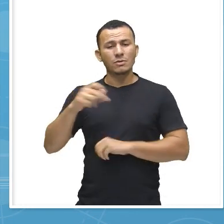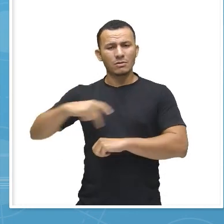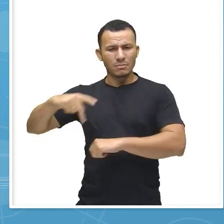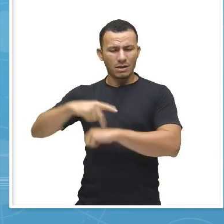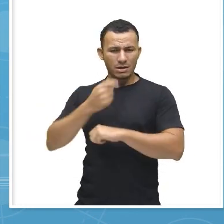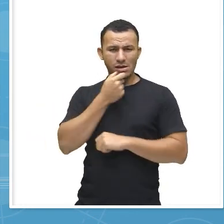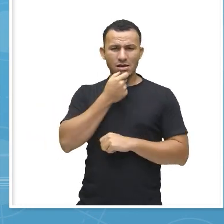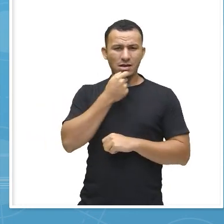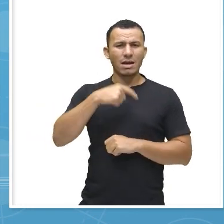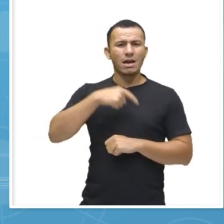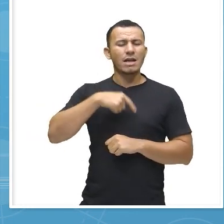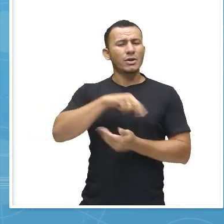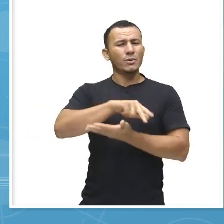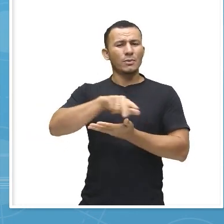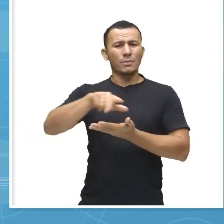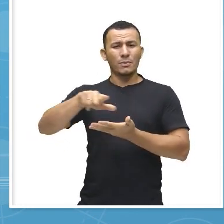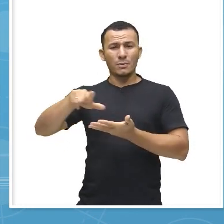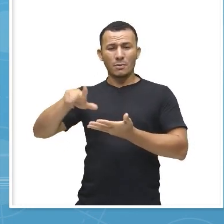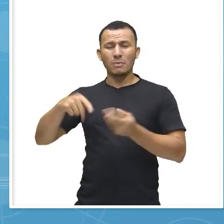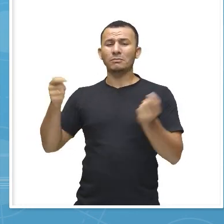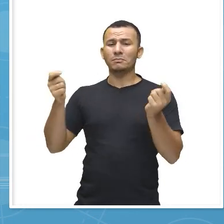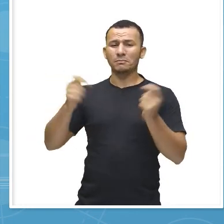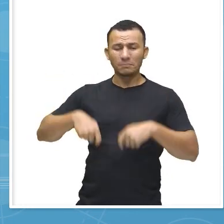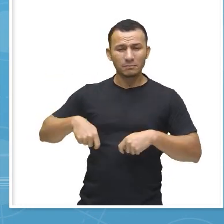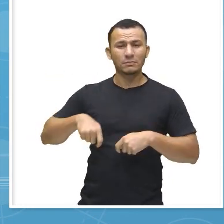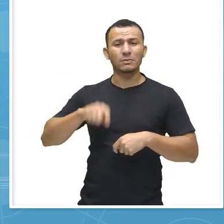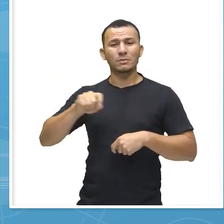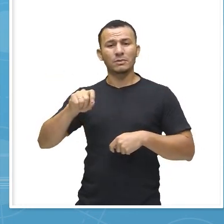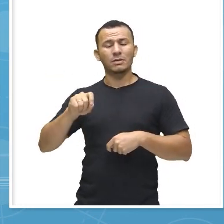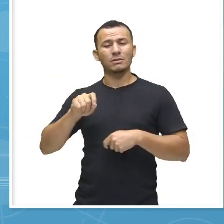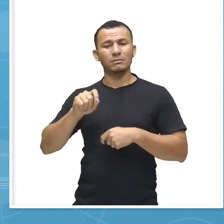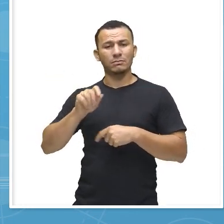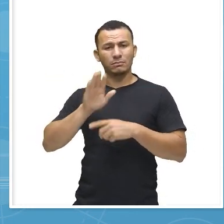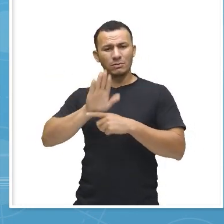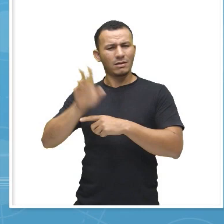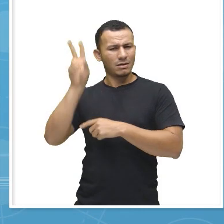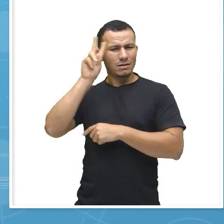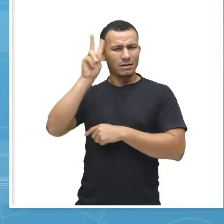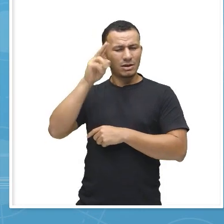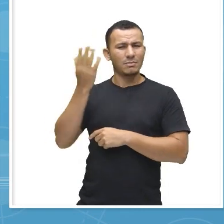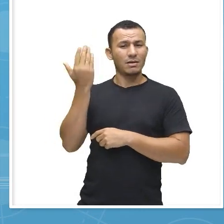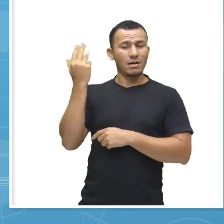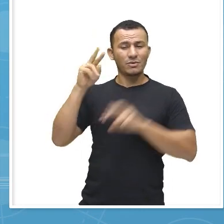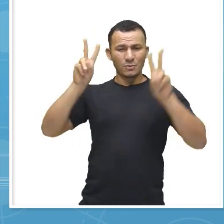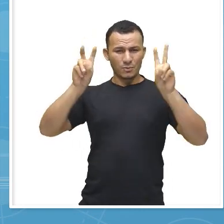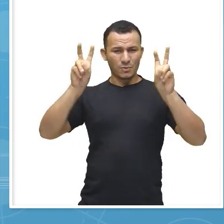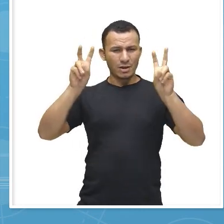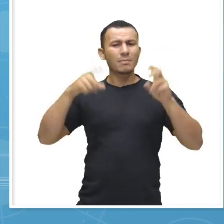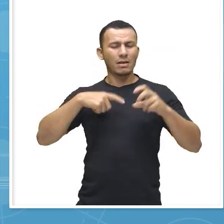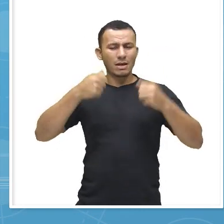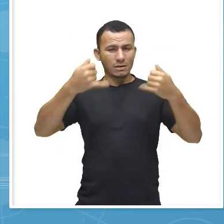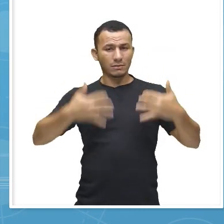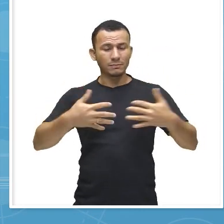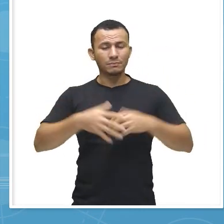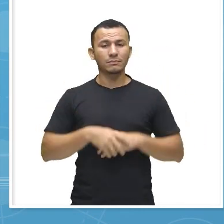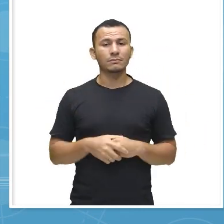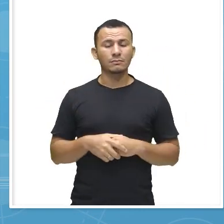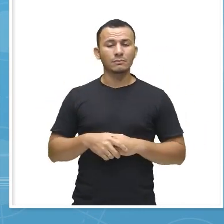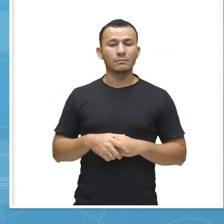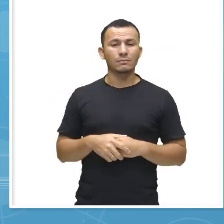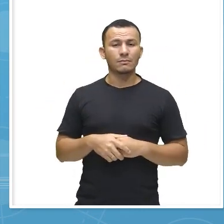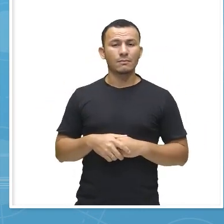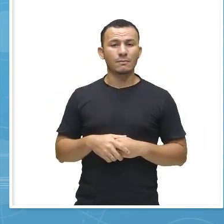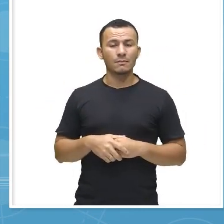uma série de condições favoráveis, que nós já citamos lá no enunciado da questão, que a